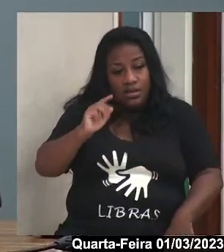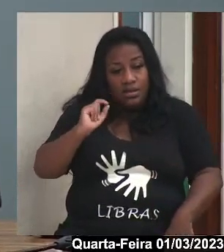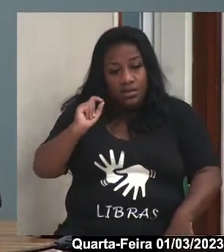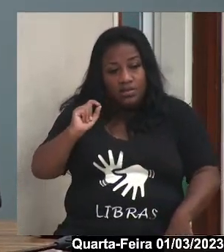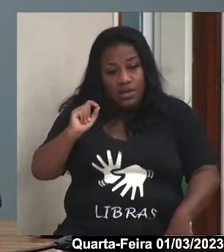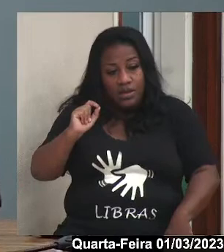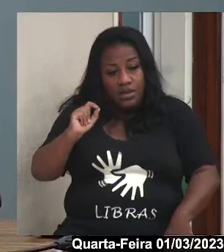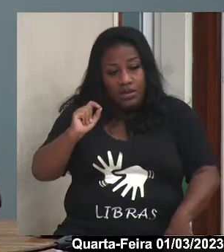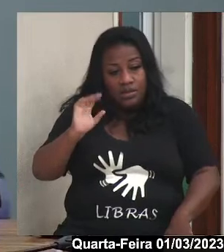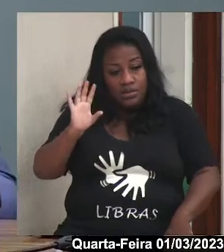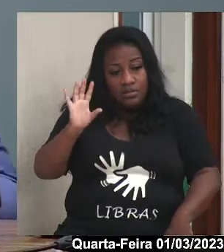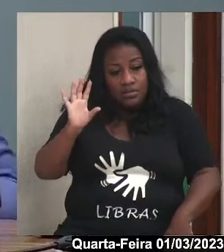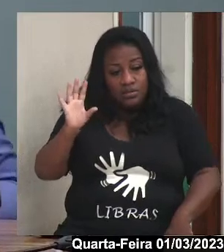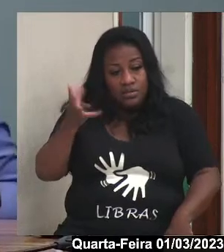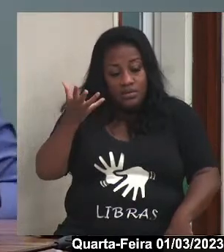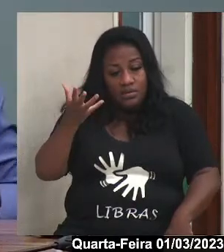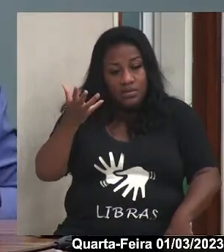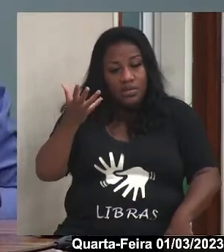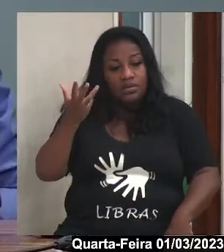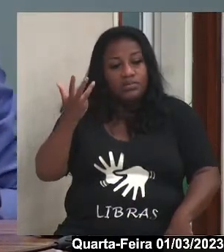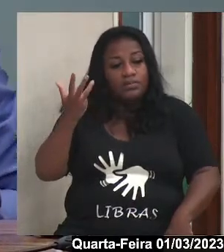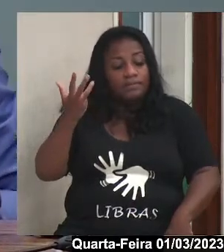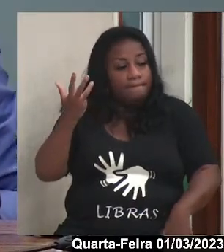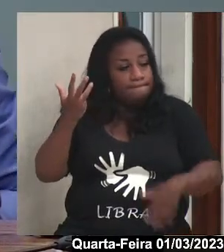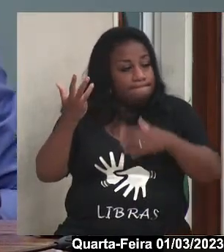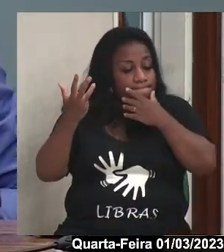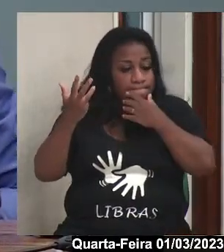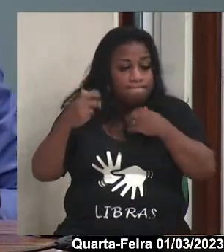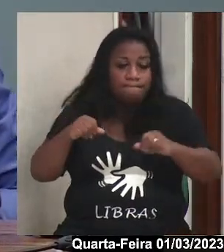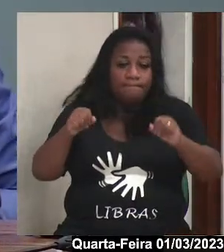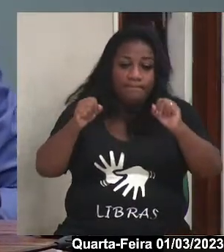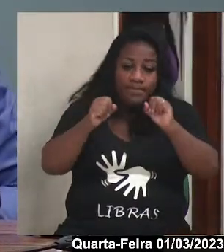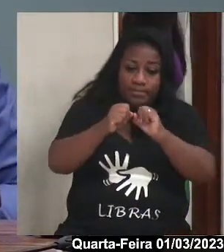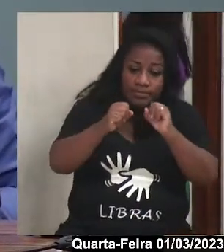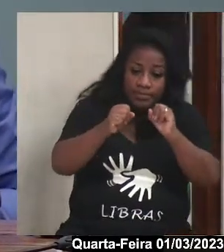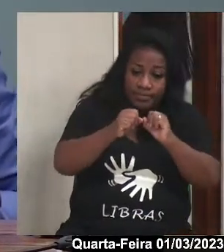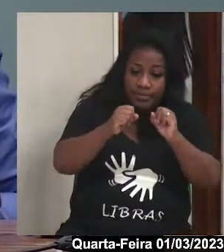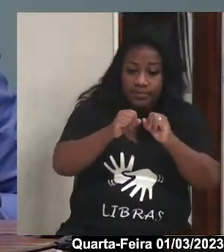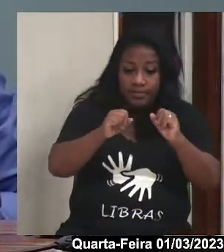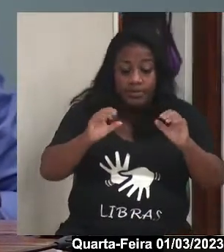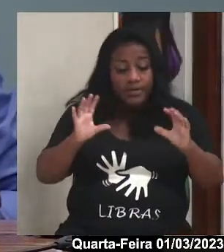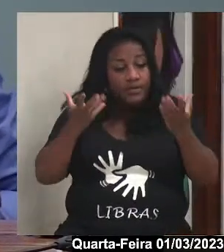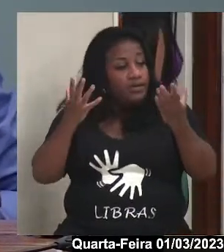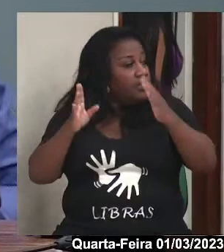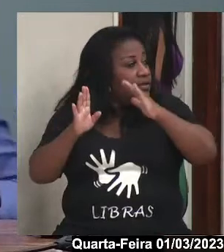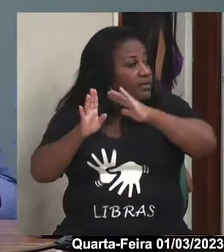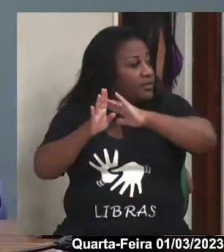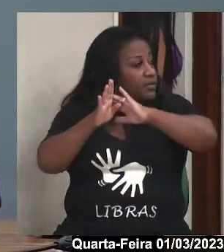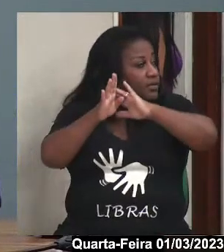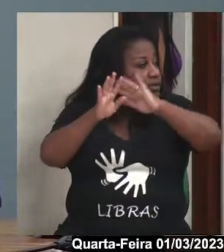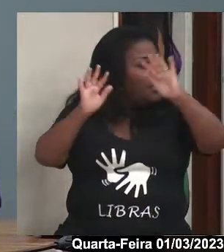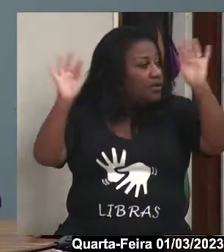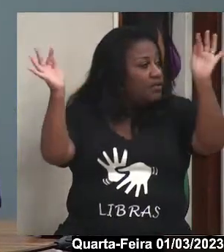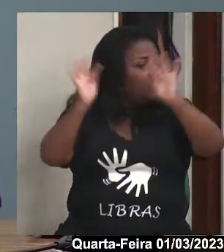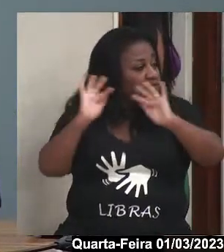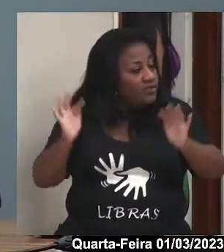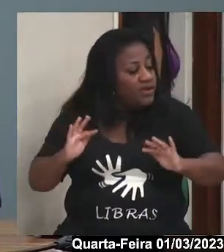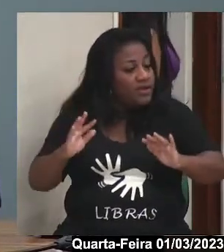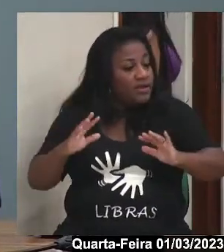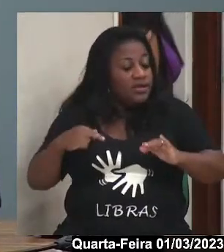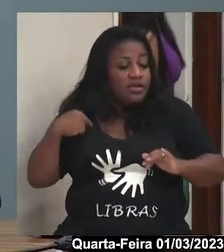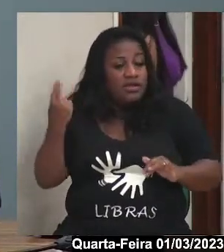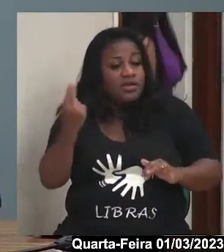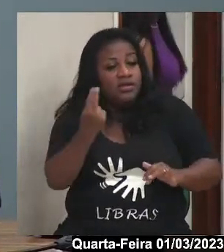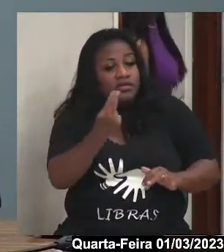isso significa? Significa que eles tiveram a oportunidade de fazer a gestão desse valor e não tiveram a capacidade. O que o prefeito Ney Santos